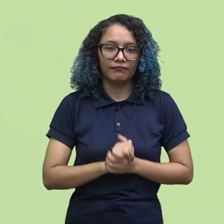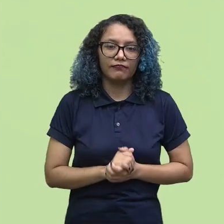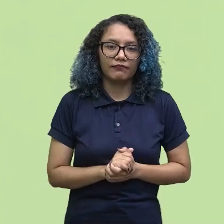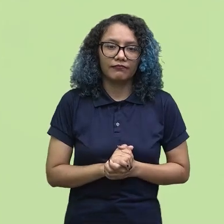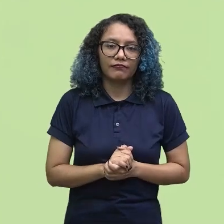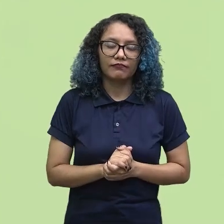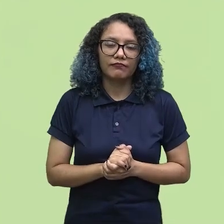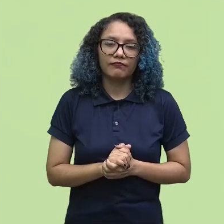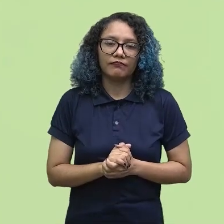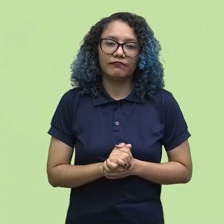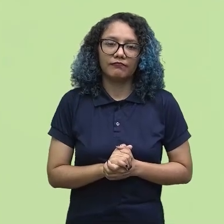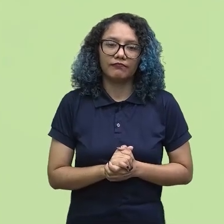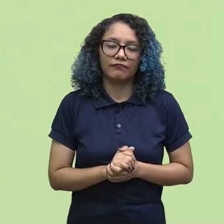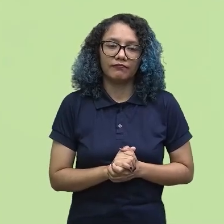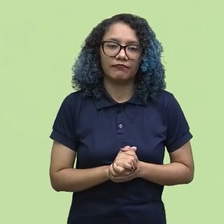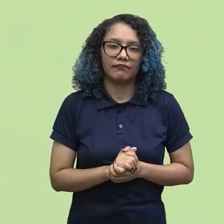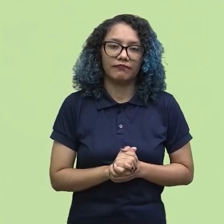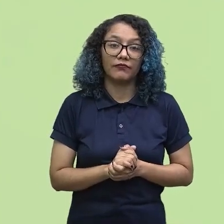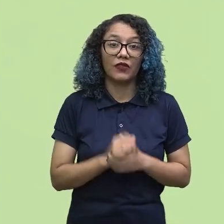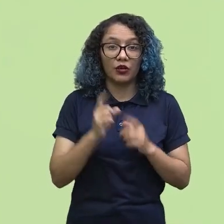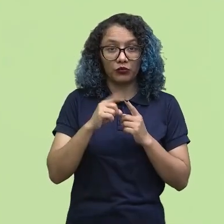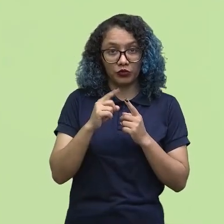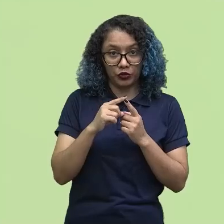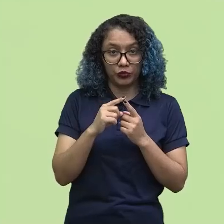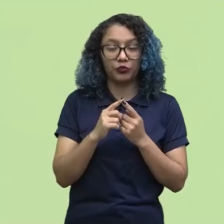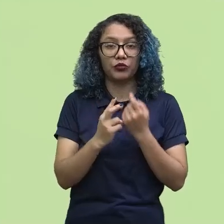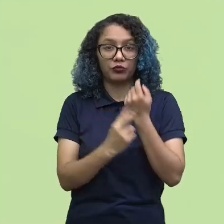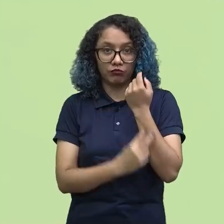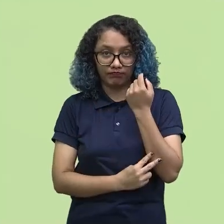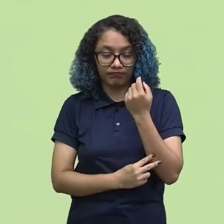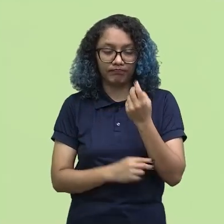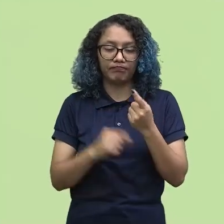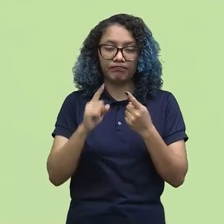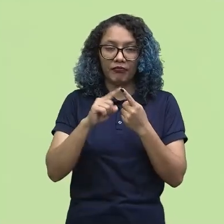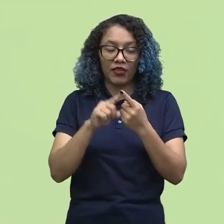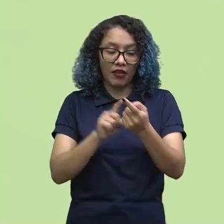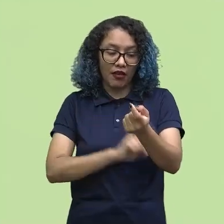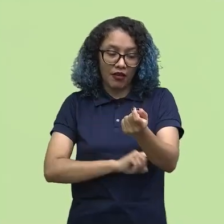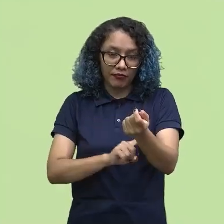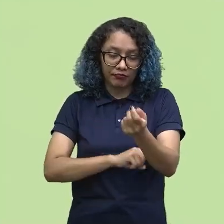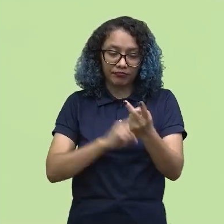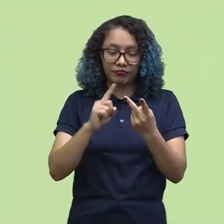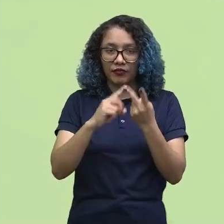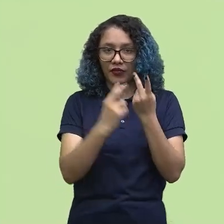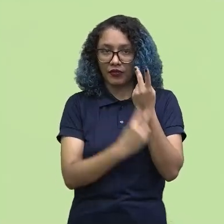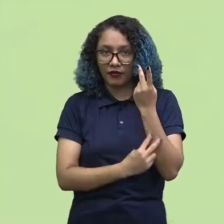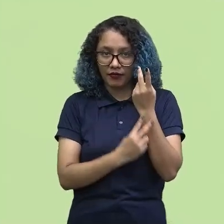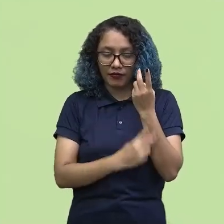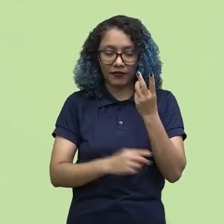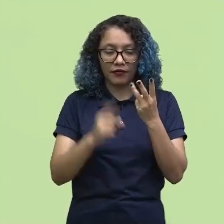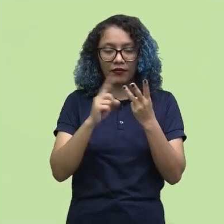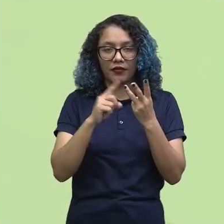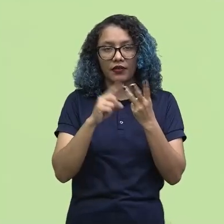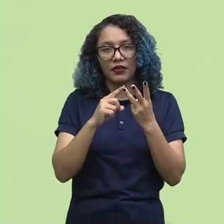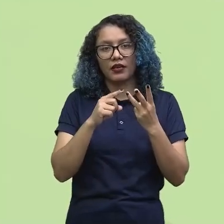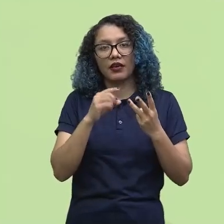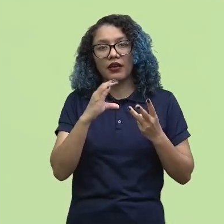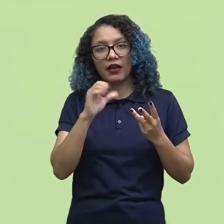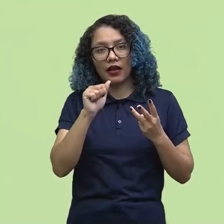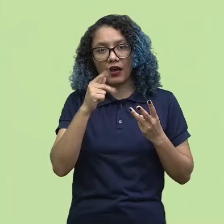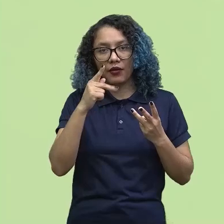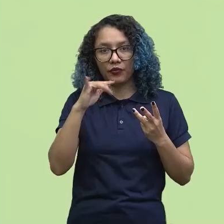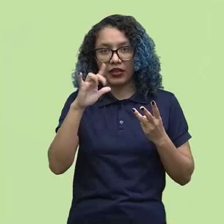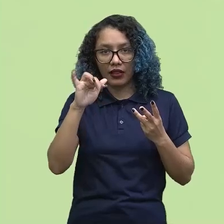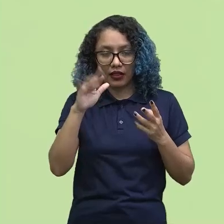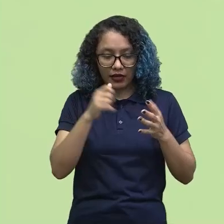vasos sanguíneos, né? Lembrando que a gente vai ter 3 tipos, né? As artérias, as veias e também os capilares. Quando falar em capilares, é só lembrar de